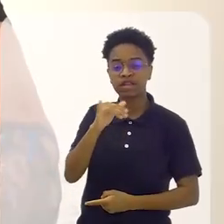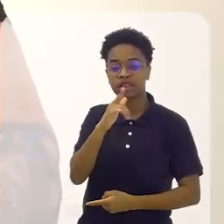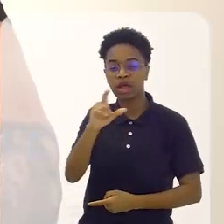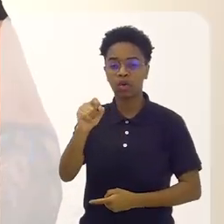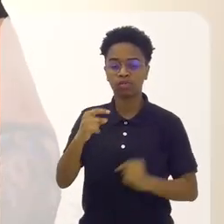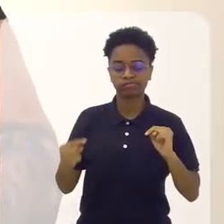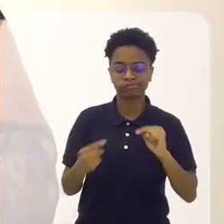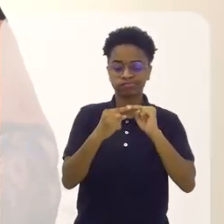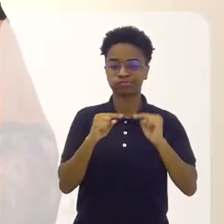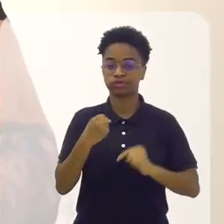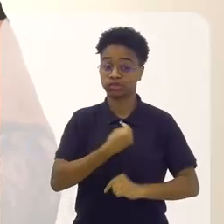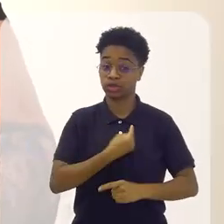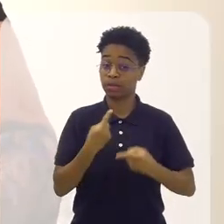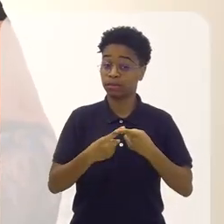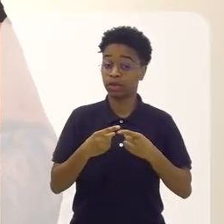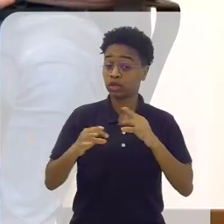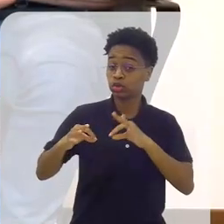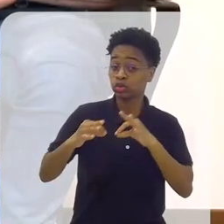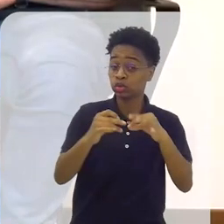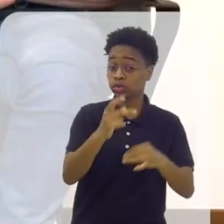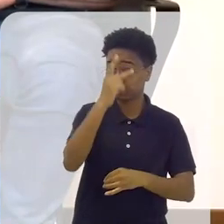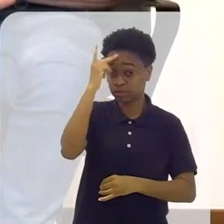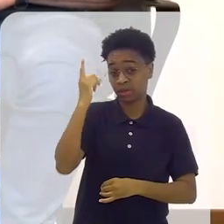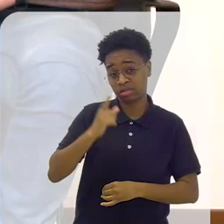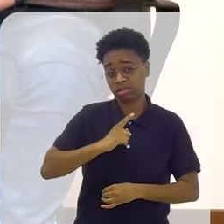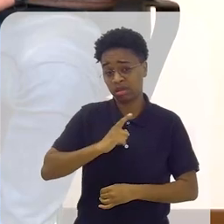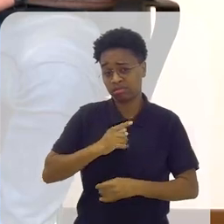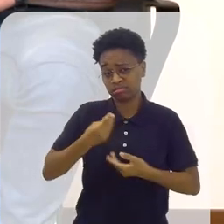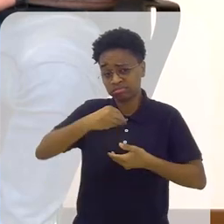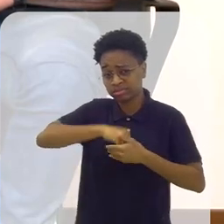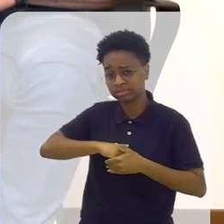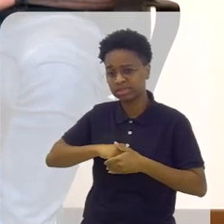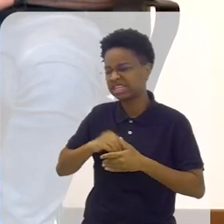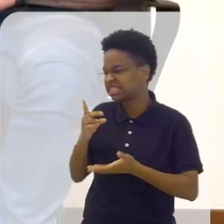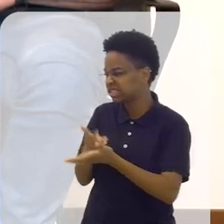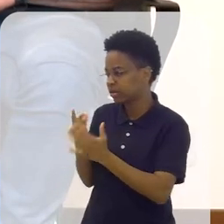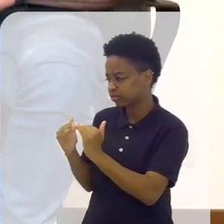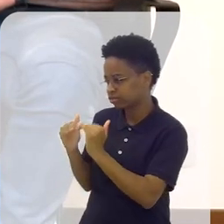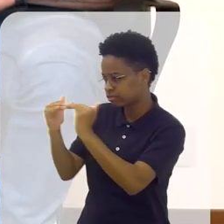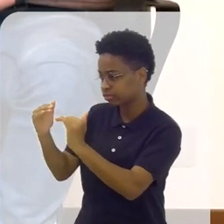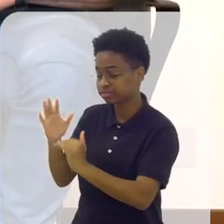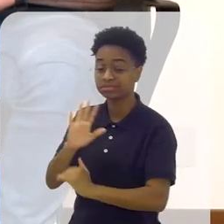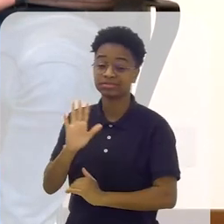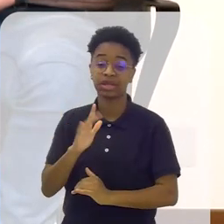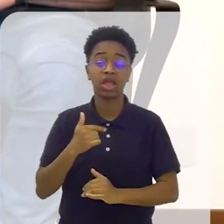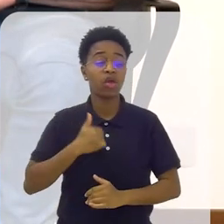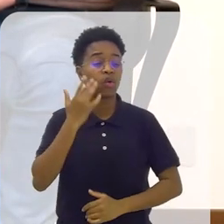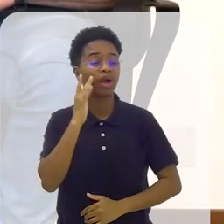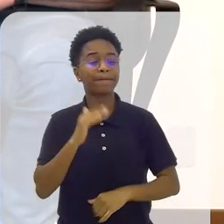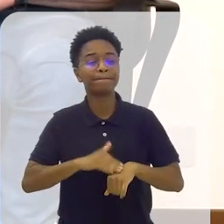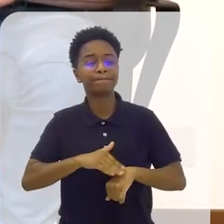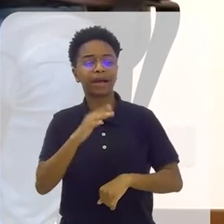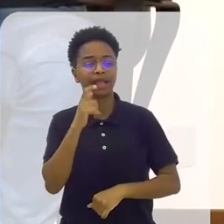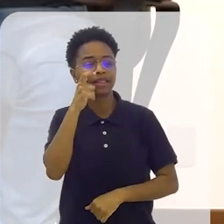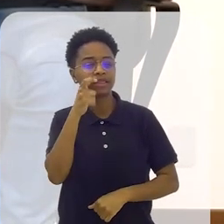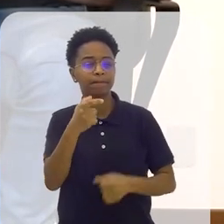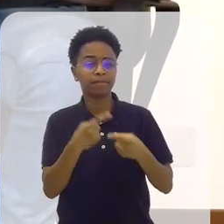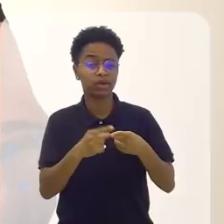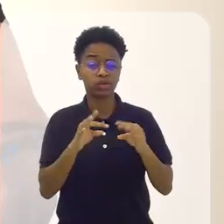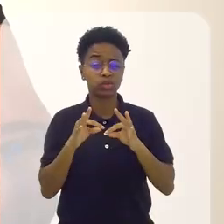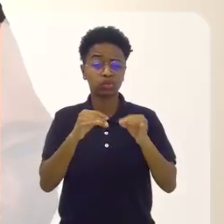fala muito da gente, né? Todo mundo tem um e vilão. E sempre se sobressai mais. Um vilão, eu acho que ele é sempre muito mais interessante,